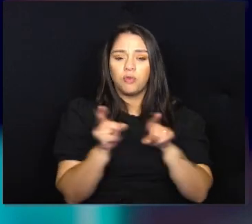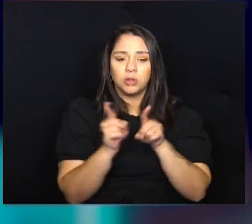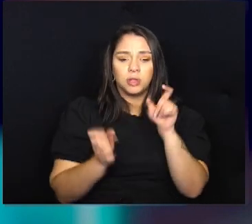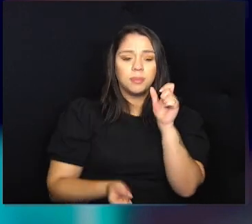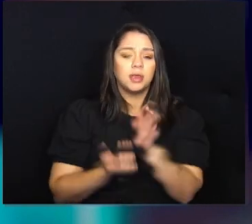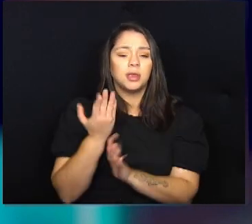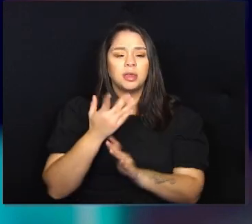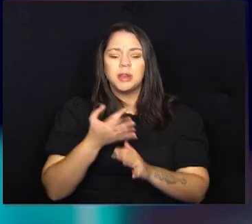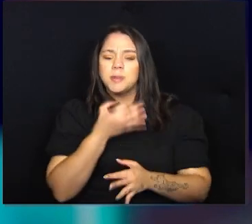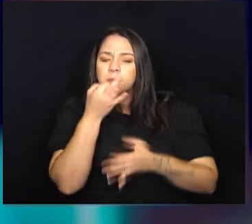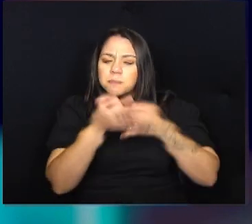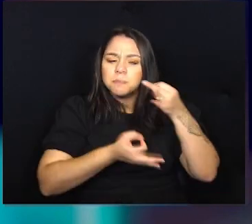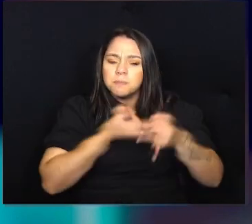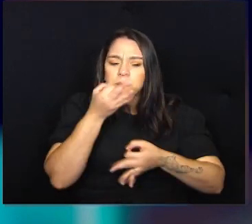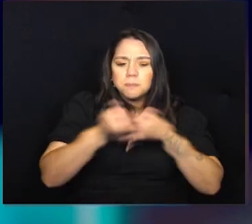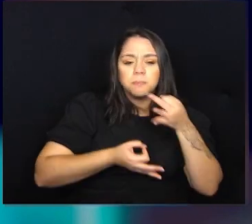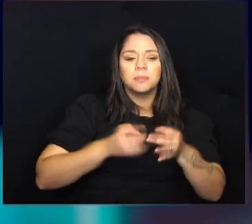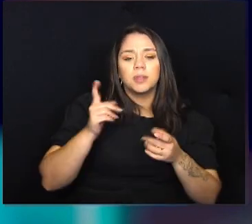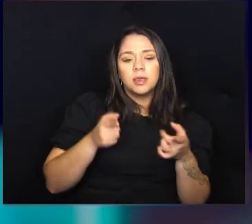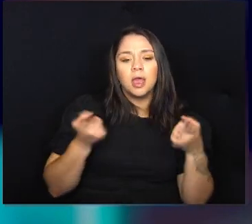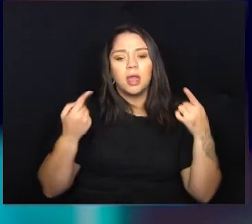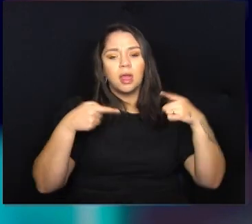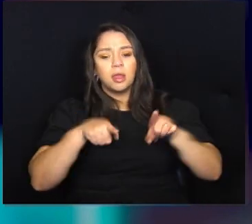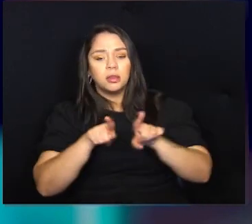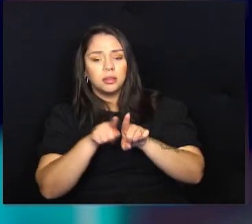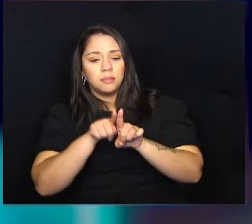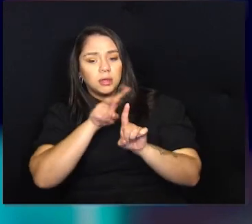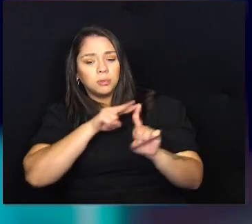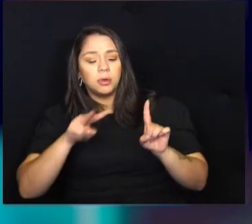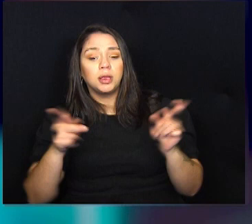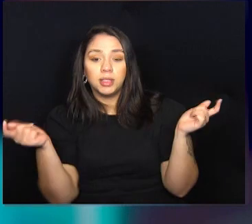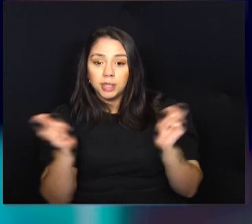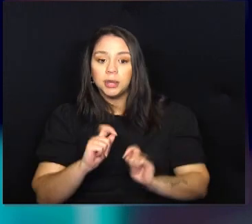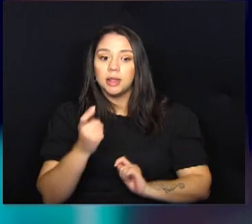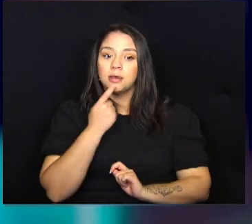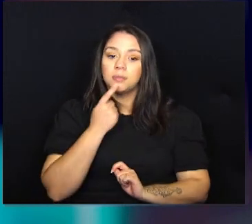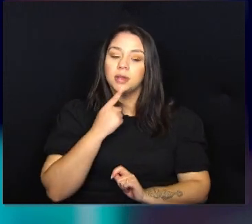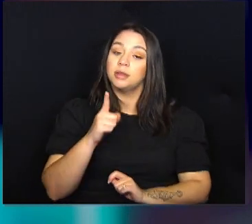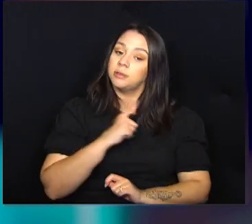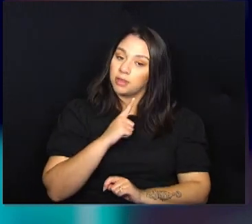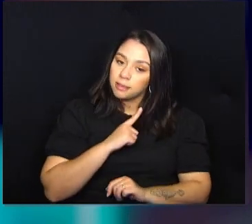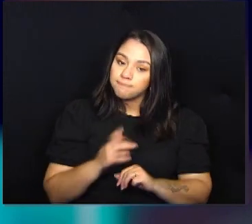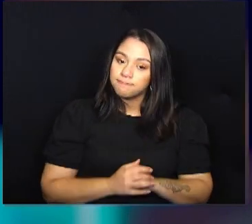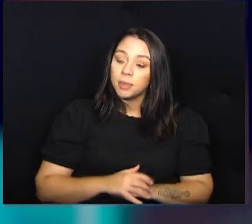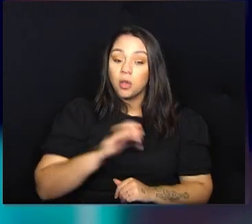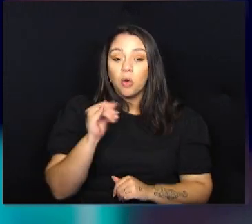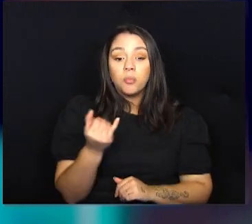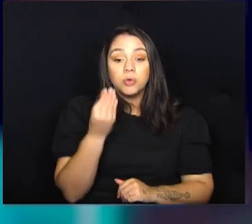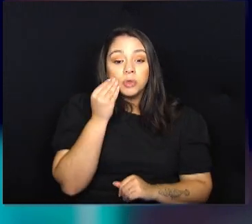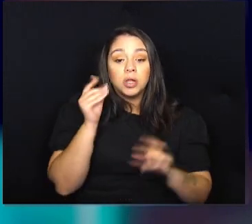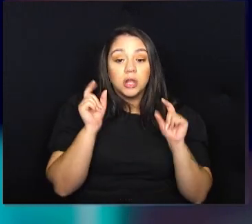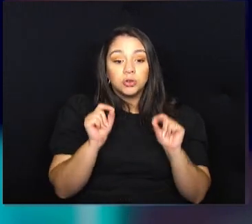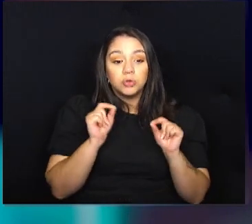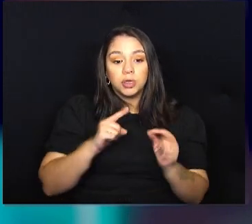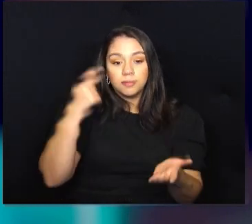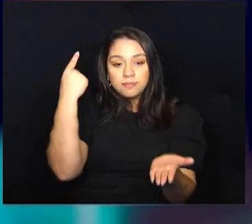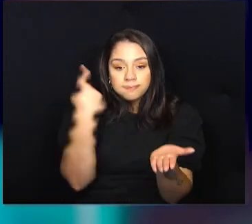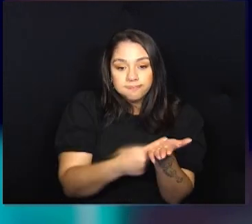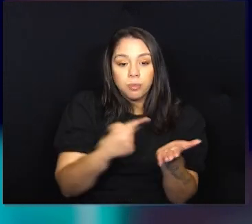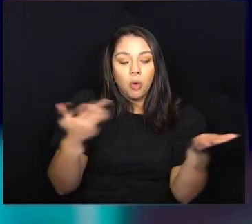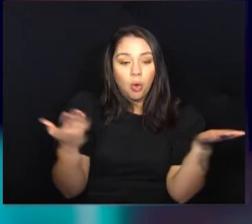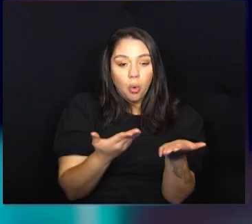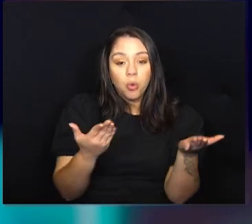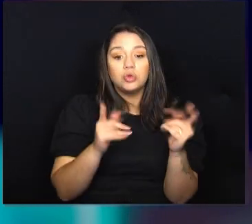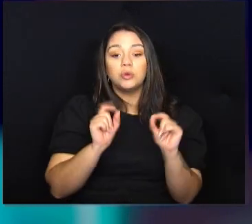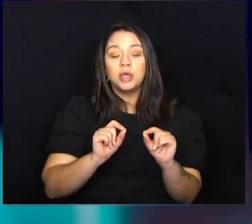sobre a realidade, aliado à percepção de todo o potencial que Campinas possui. Há uma oportunidade de firmar um compromisso hoje em prol do